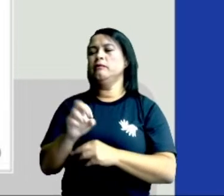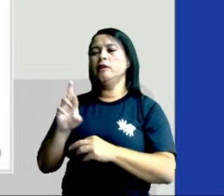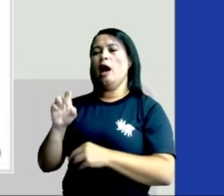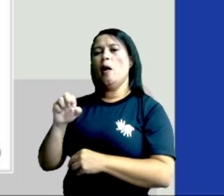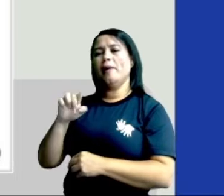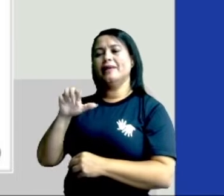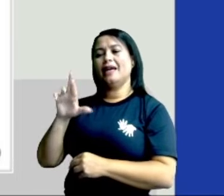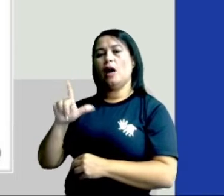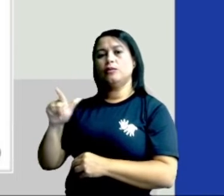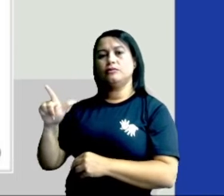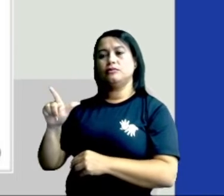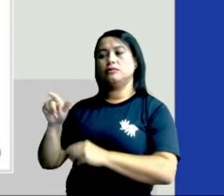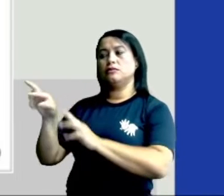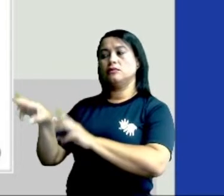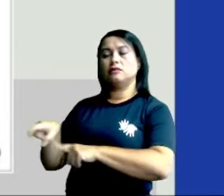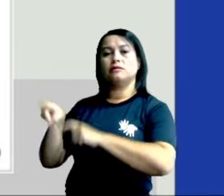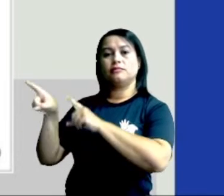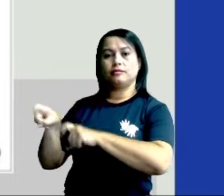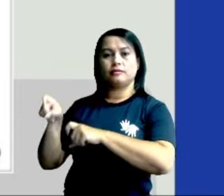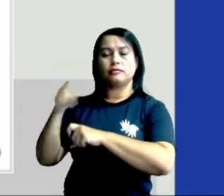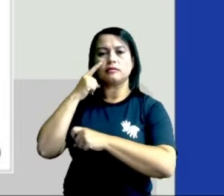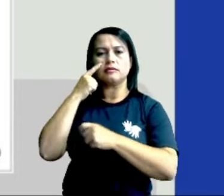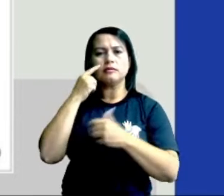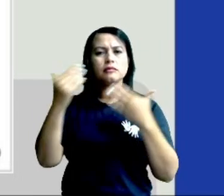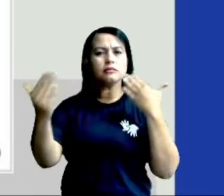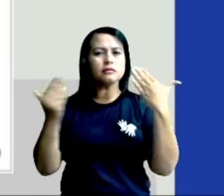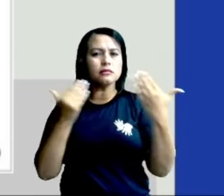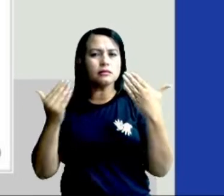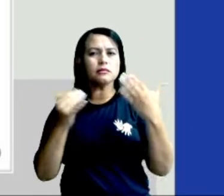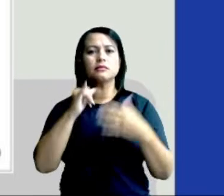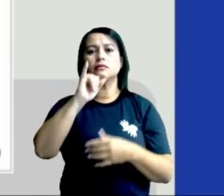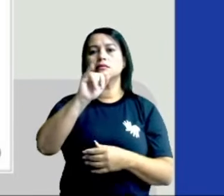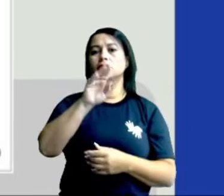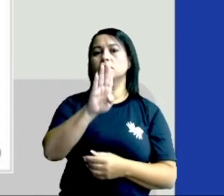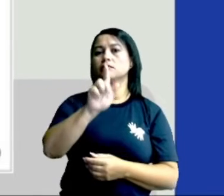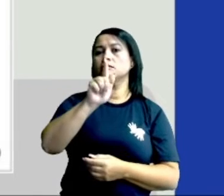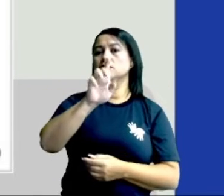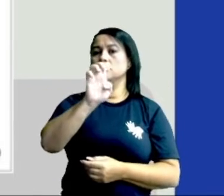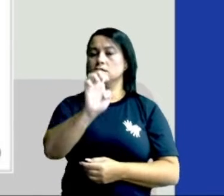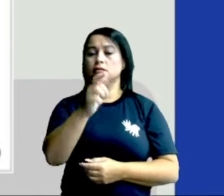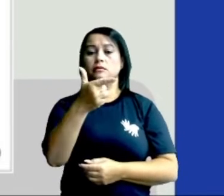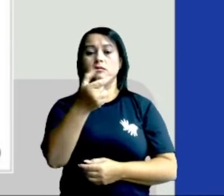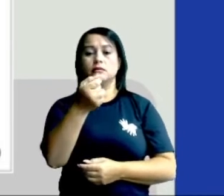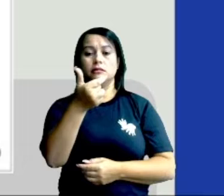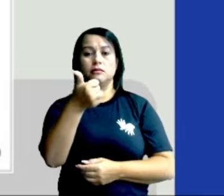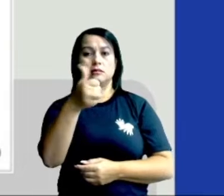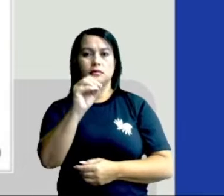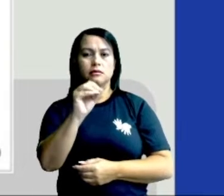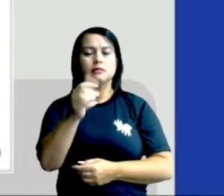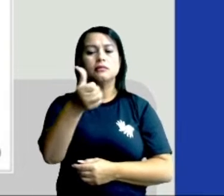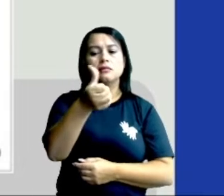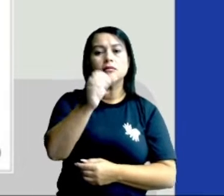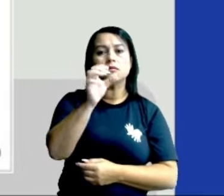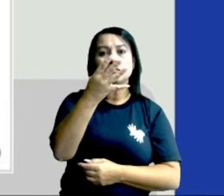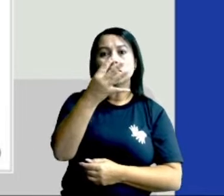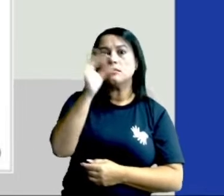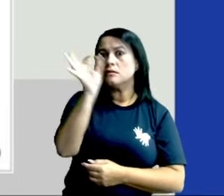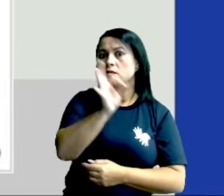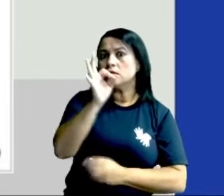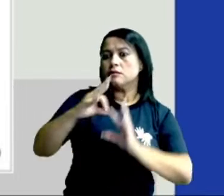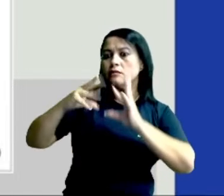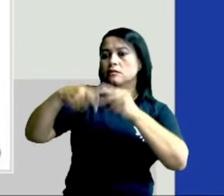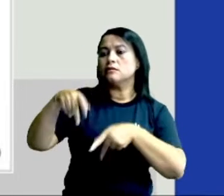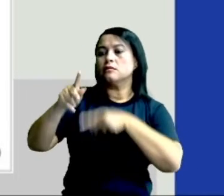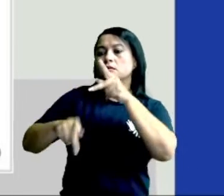campos. E aí a gente vai ver, né, de acordo com o IBGE em 2010, que 64% de toda a